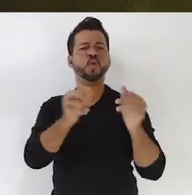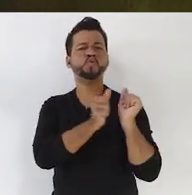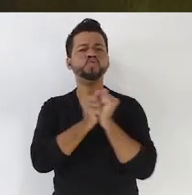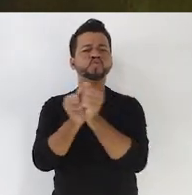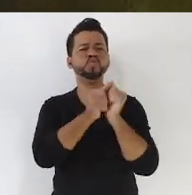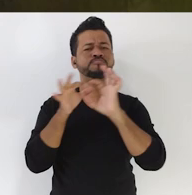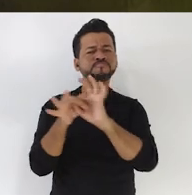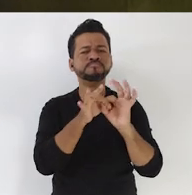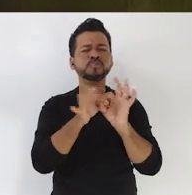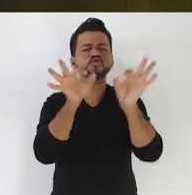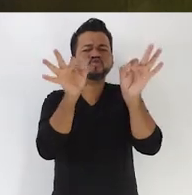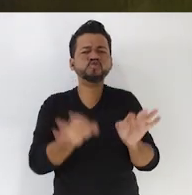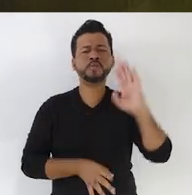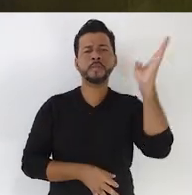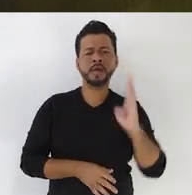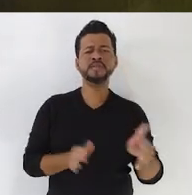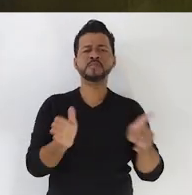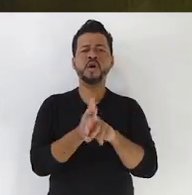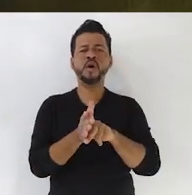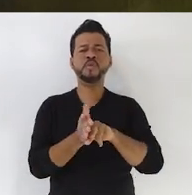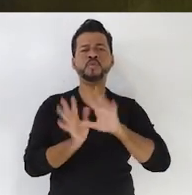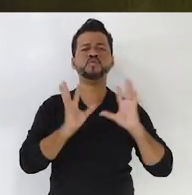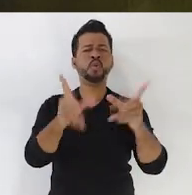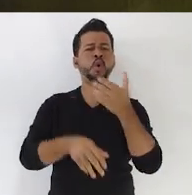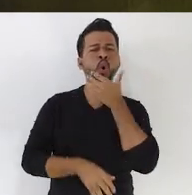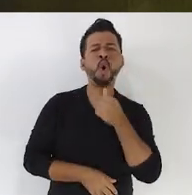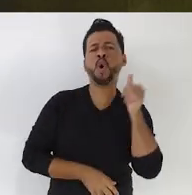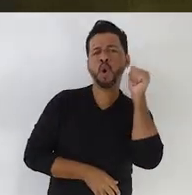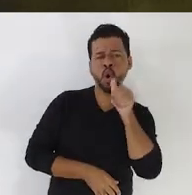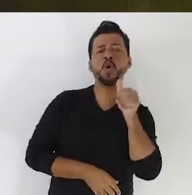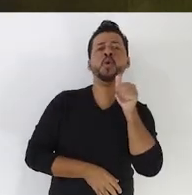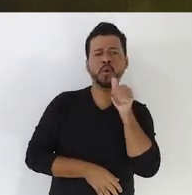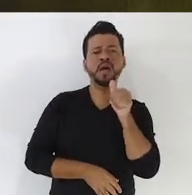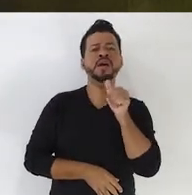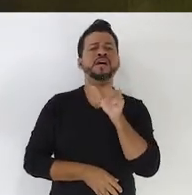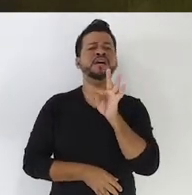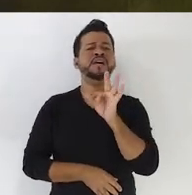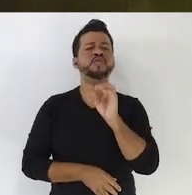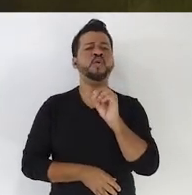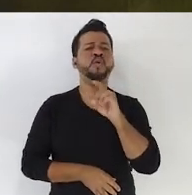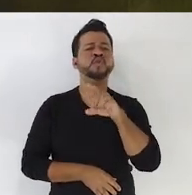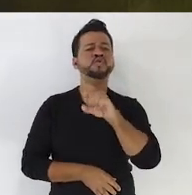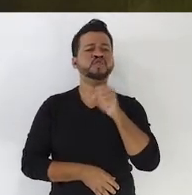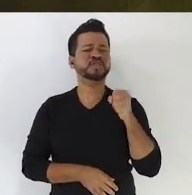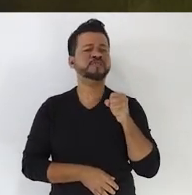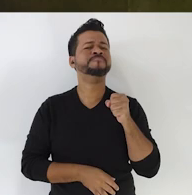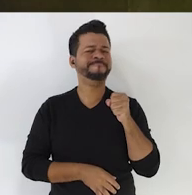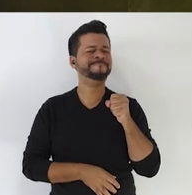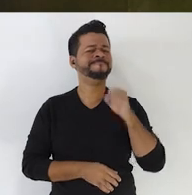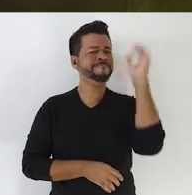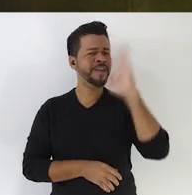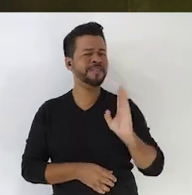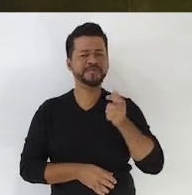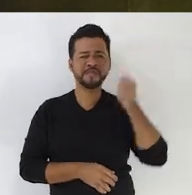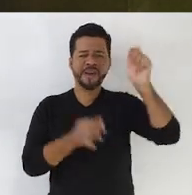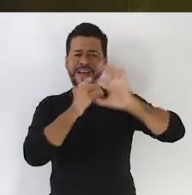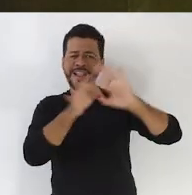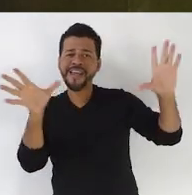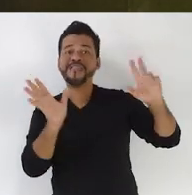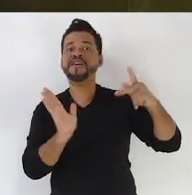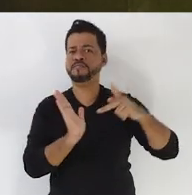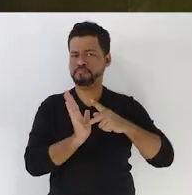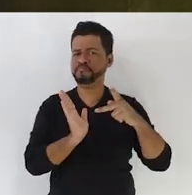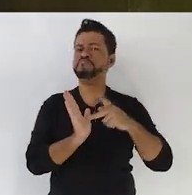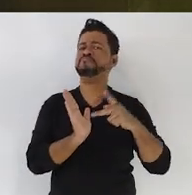e todes. A independência, como a liberdade, precisa ser sonhada para que ela não se limite àquilo que